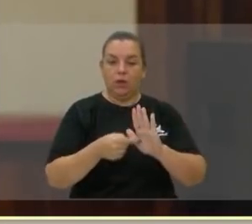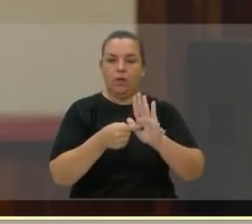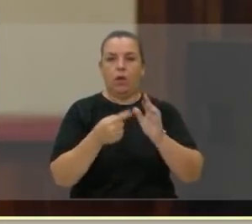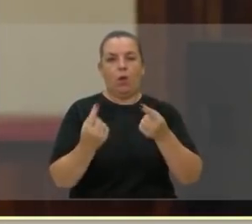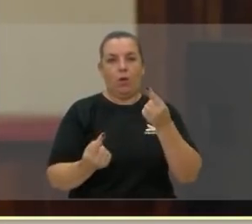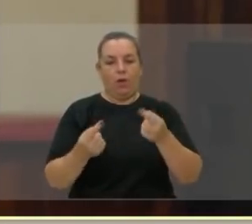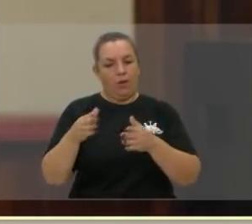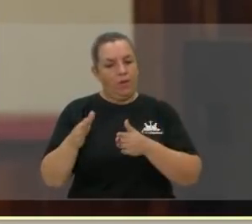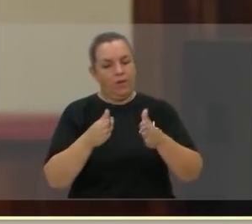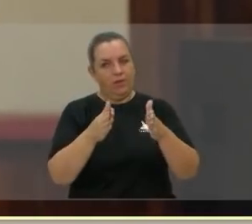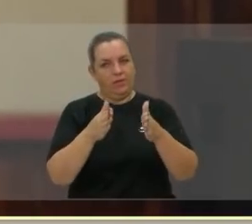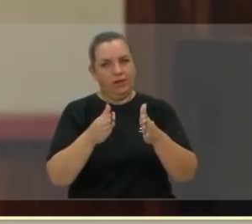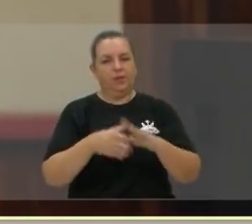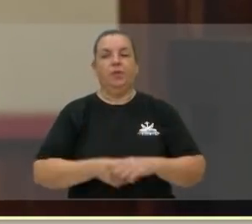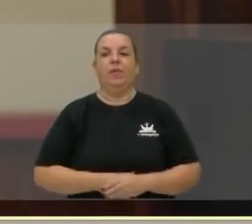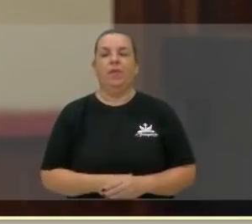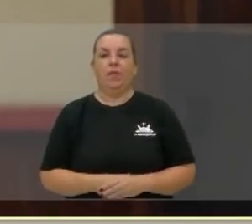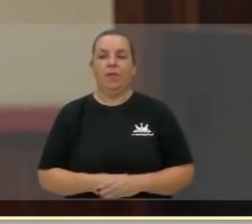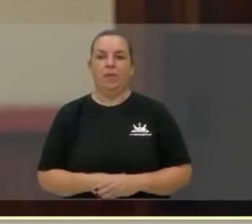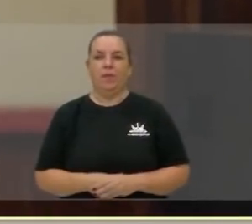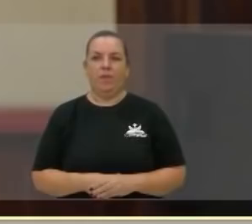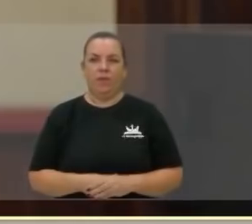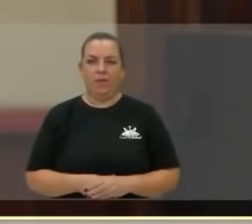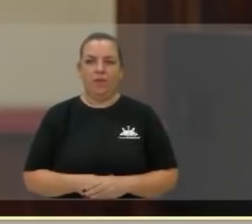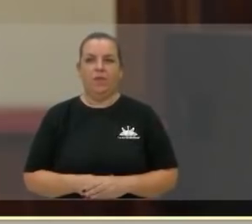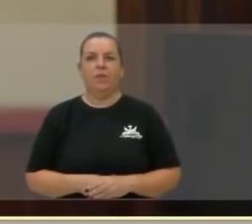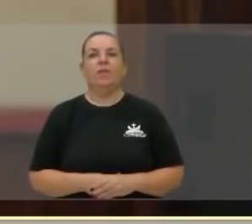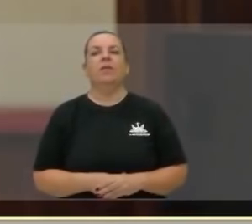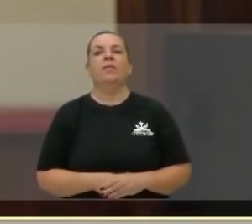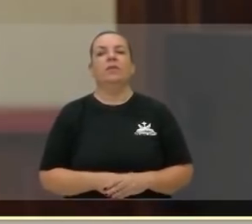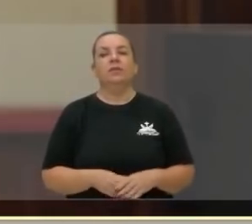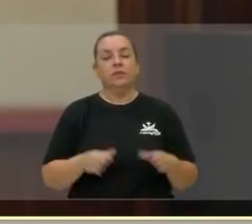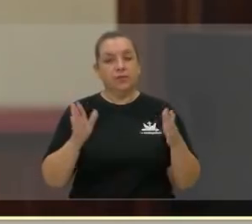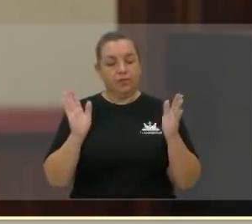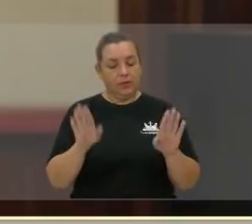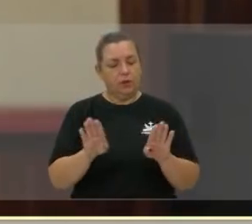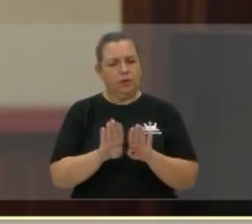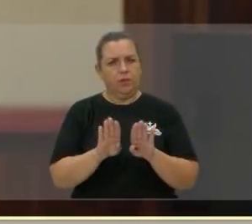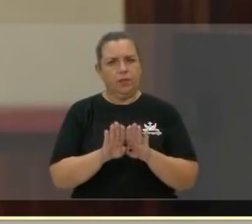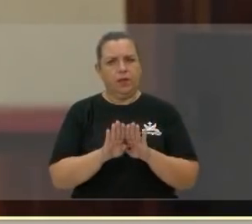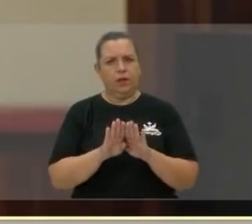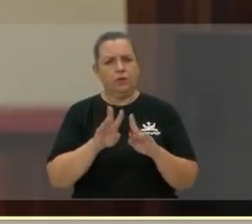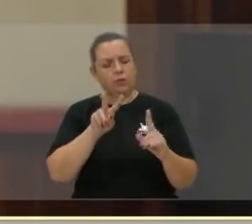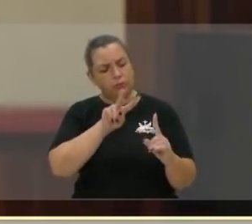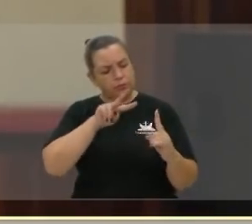Do ponto de vista, e agora só dou preâmbulos do que será.